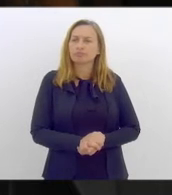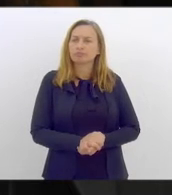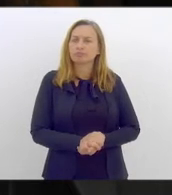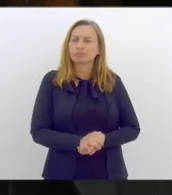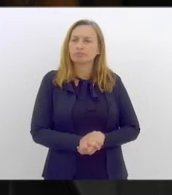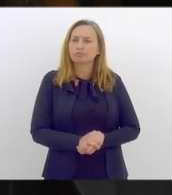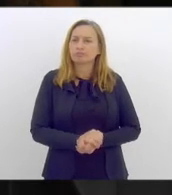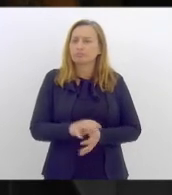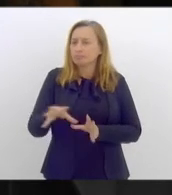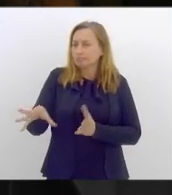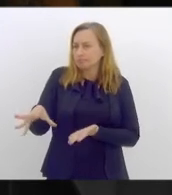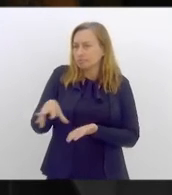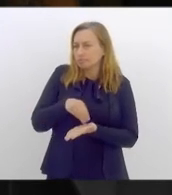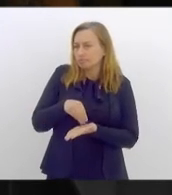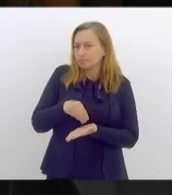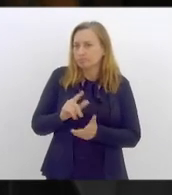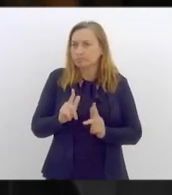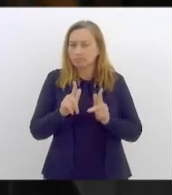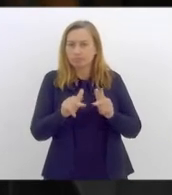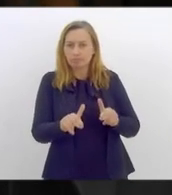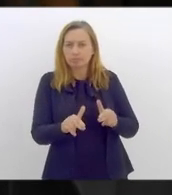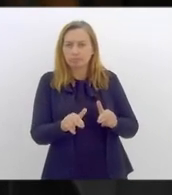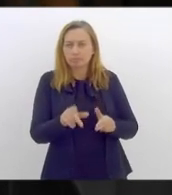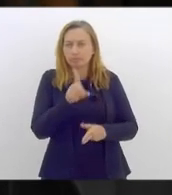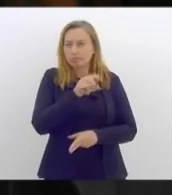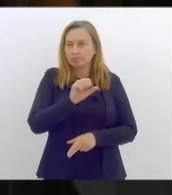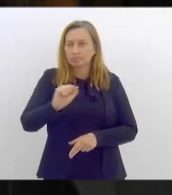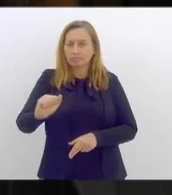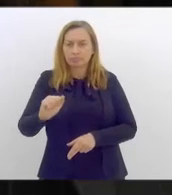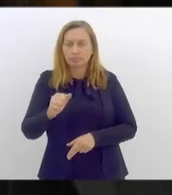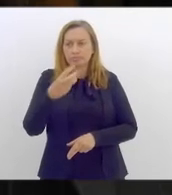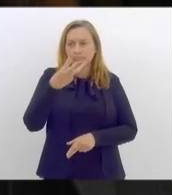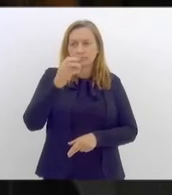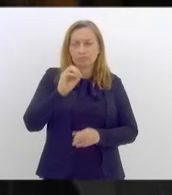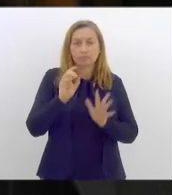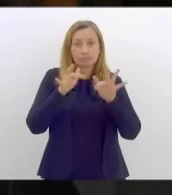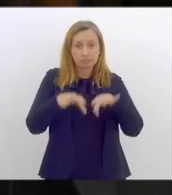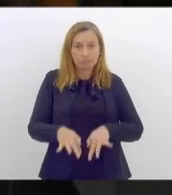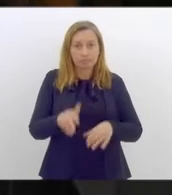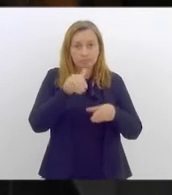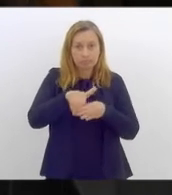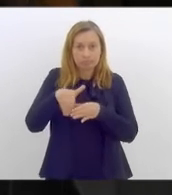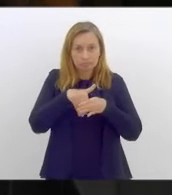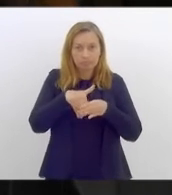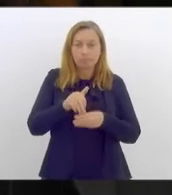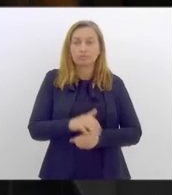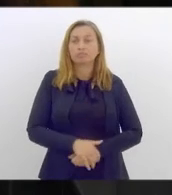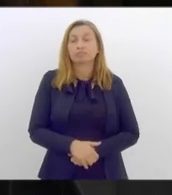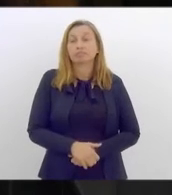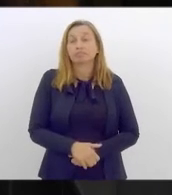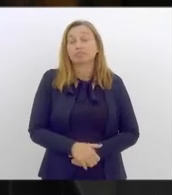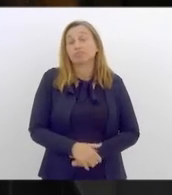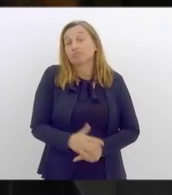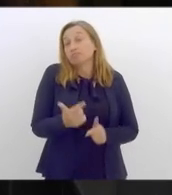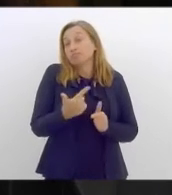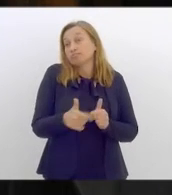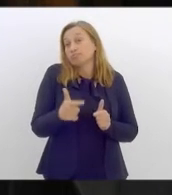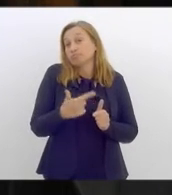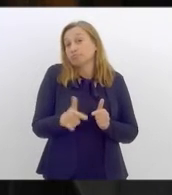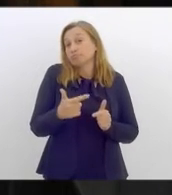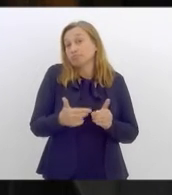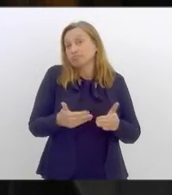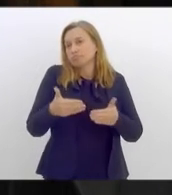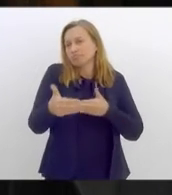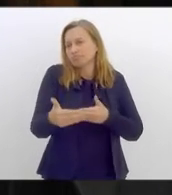ato dia 30 acabam as eleições e tem um problema para frente